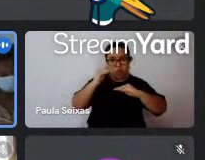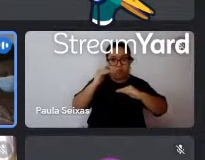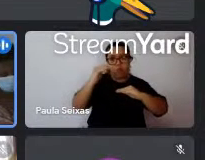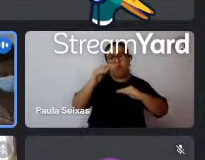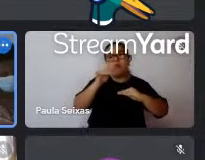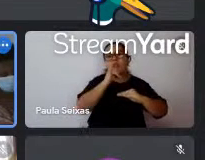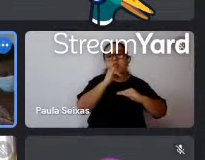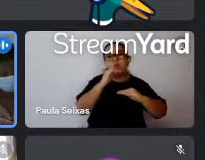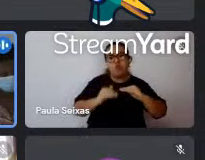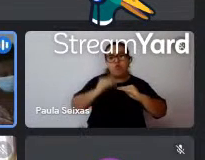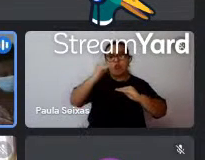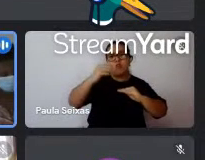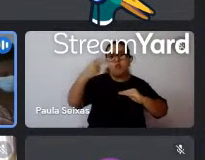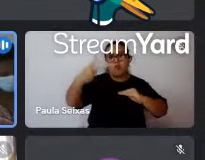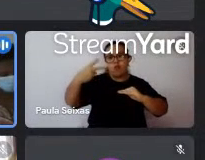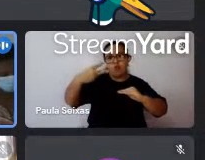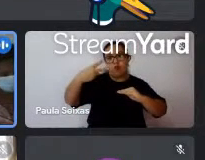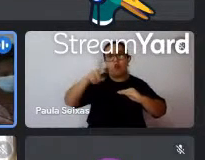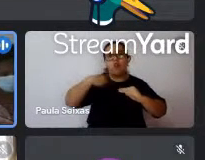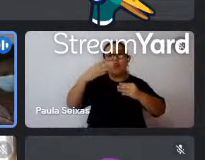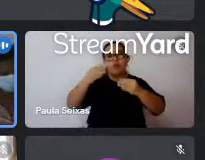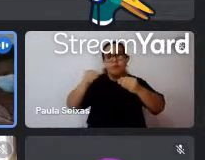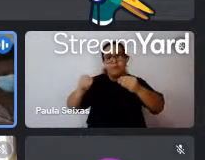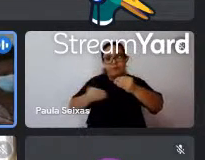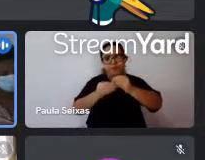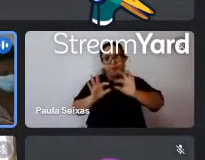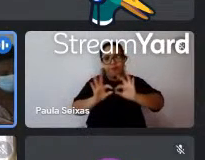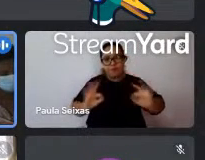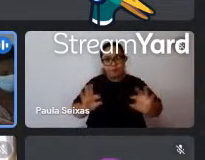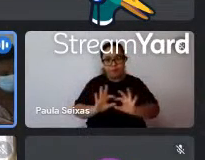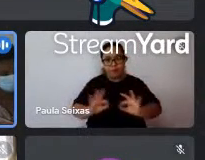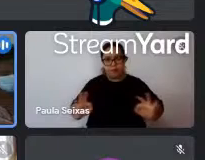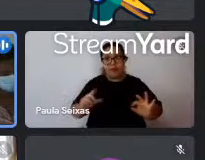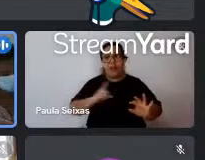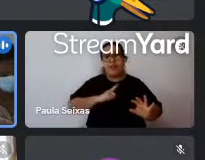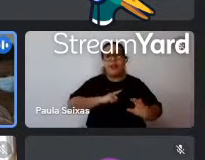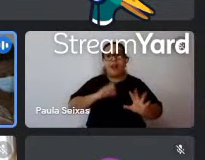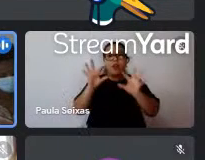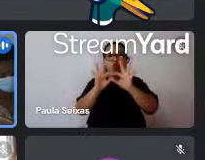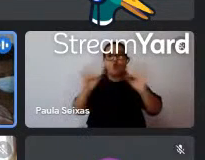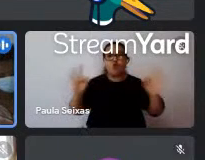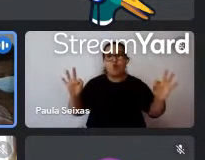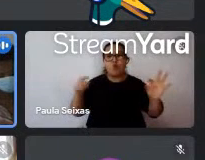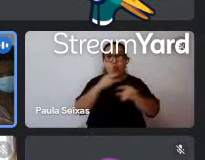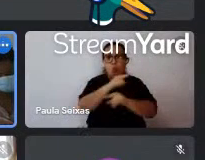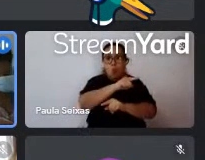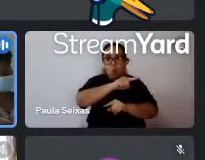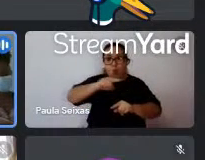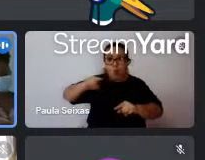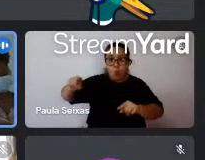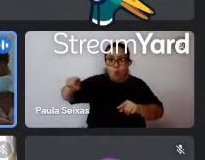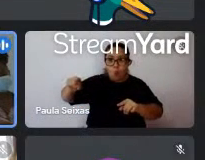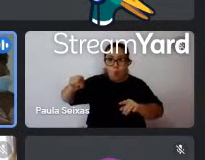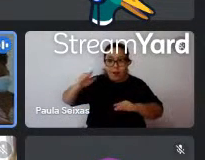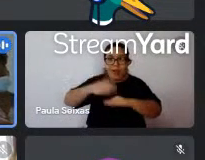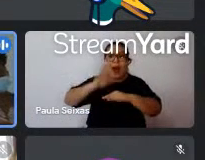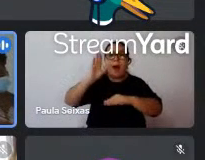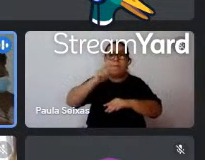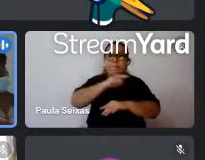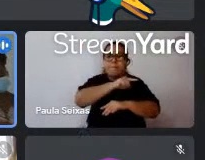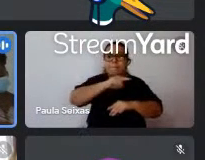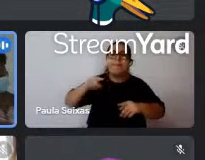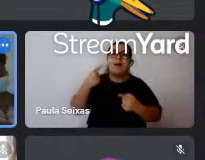que aqui tem uma linha a mais, porque existe uma nuclear de nível 2 e também uma comparativa, uma